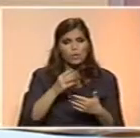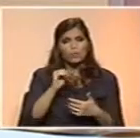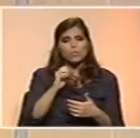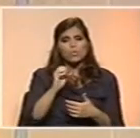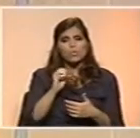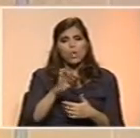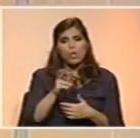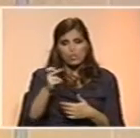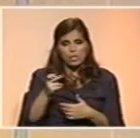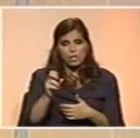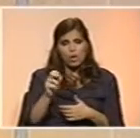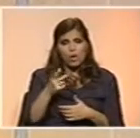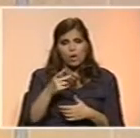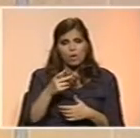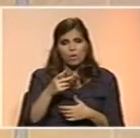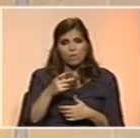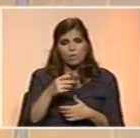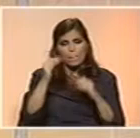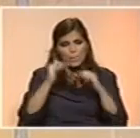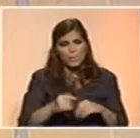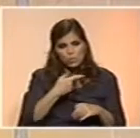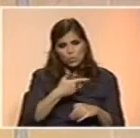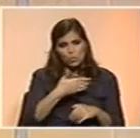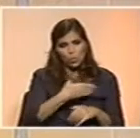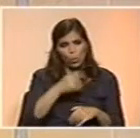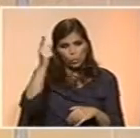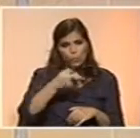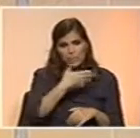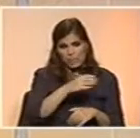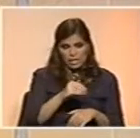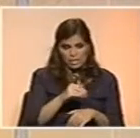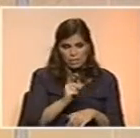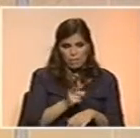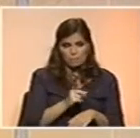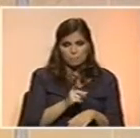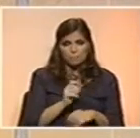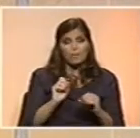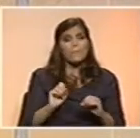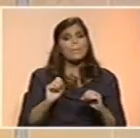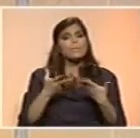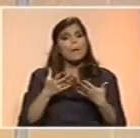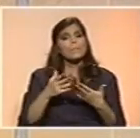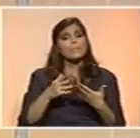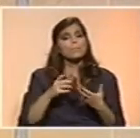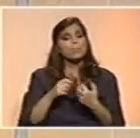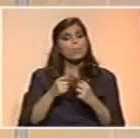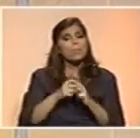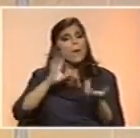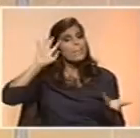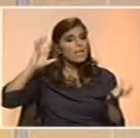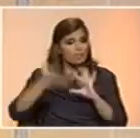de nabos? Menos de um décimo disso. É? Portanto, principalmente a questão ambiental relativamente à produção